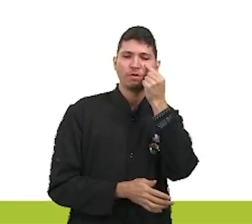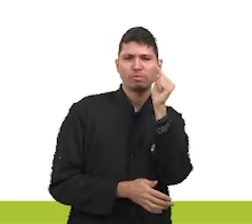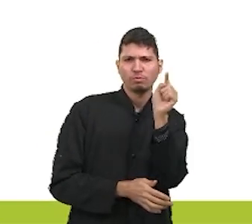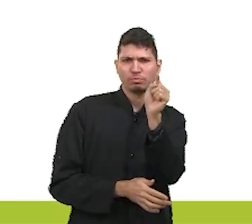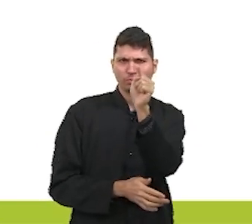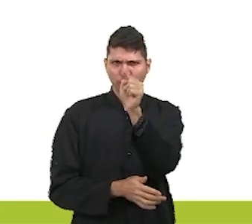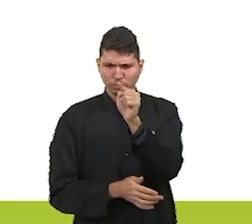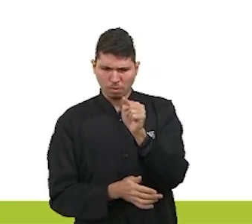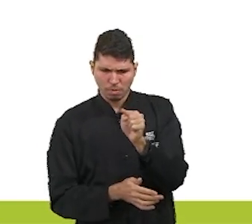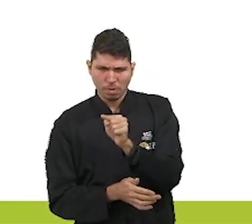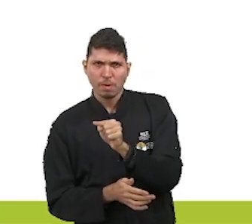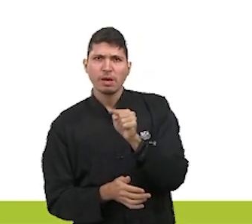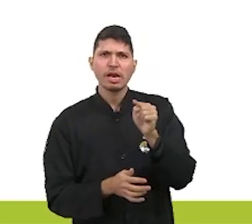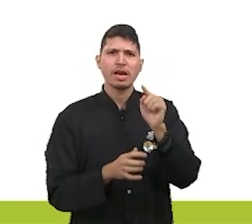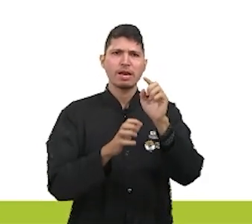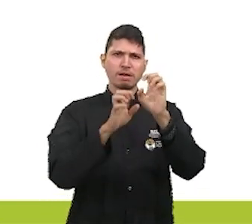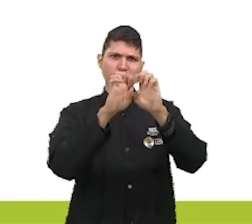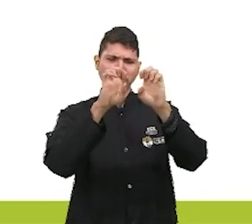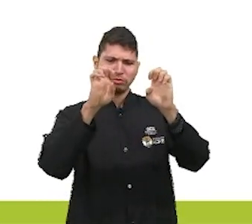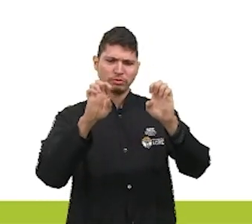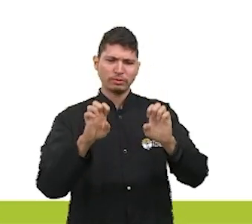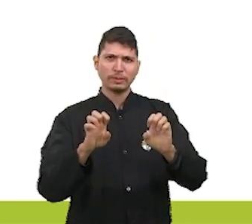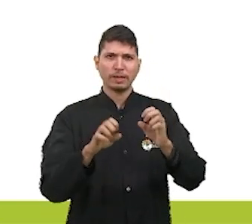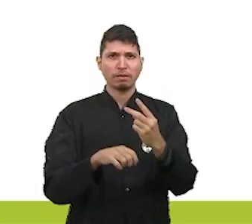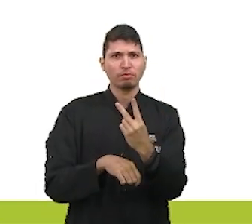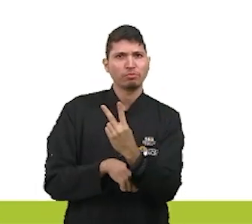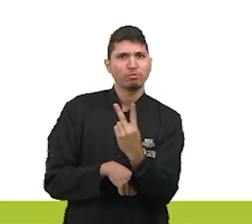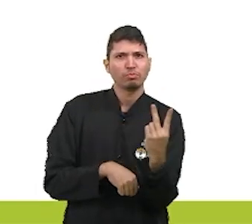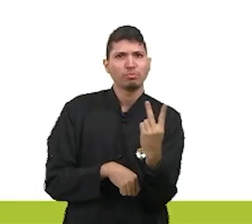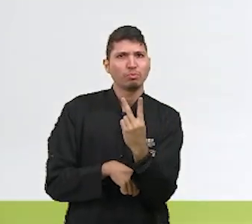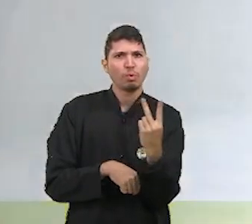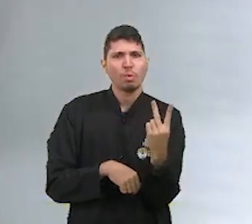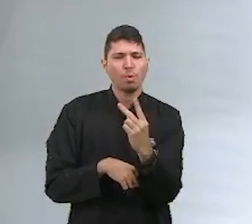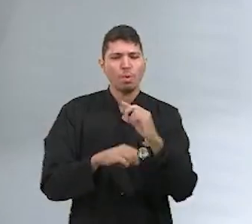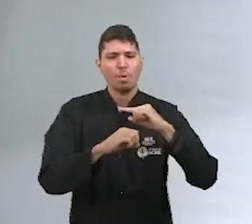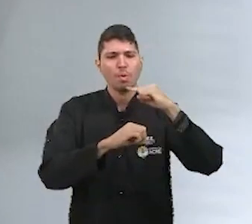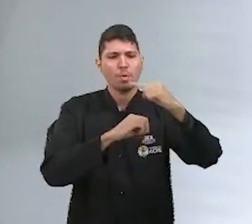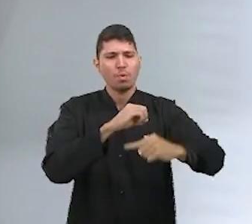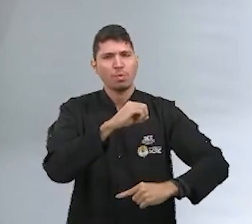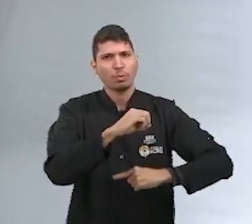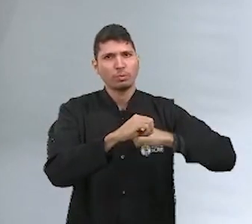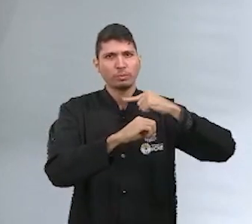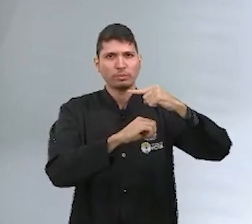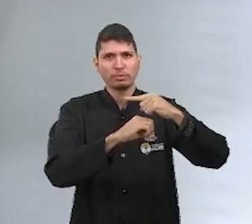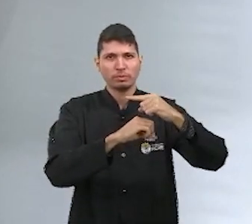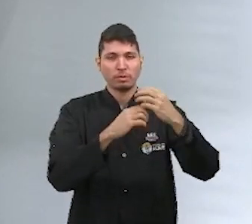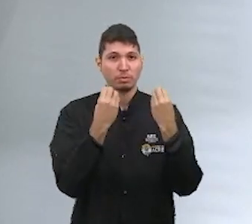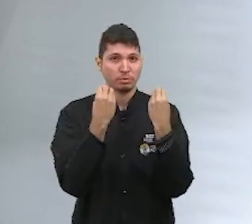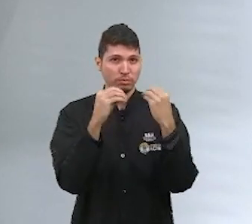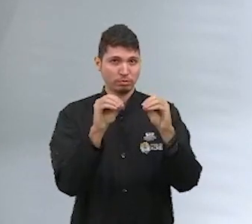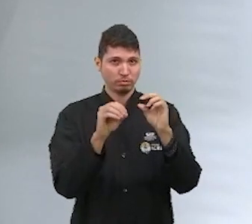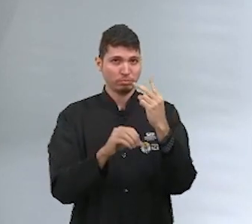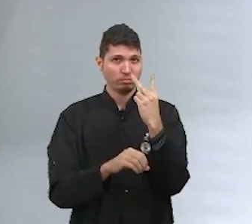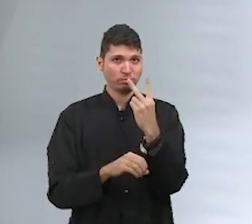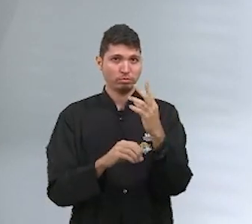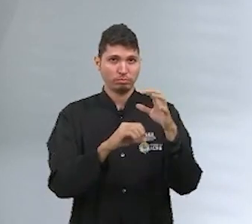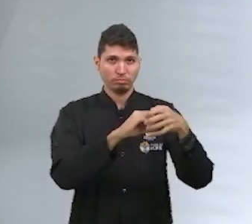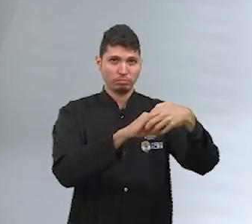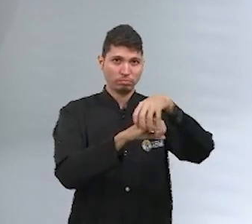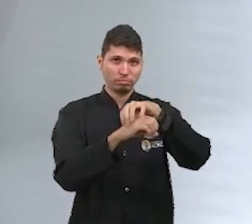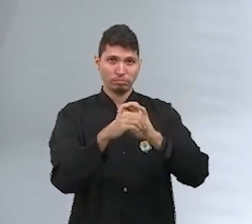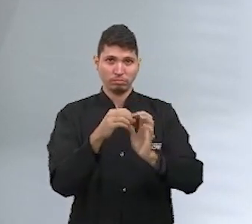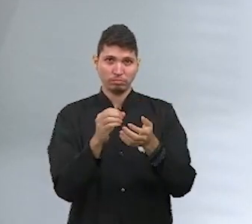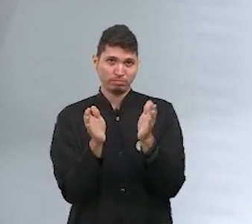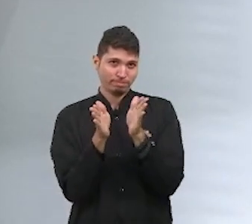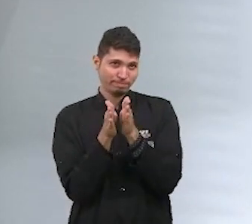a ligação que acontece entre dois átomos. Coloquei aqui duas moléculas para vocês, moléculas